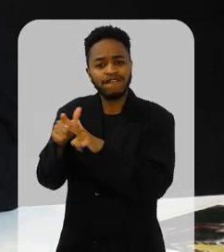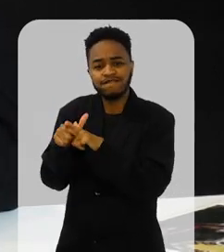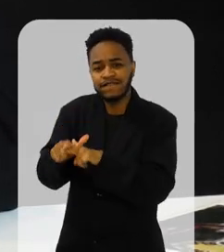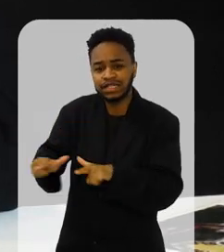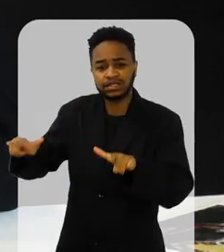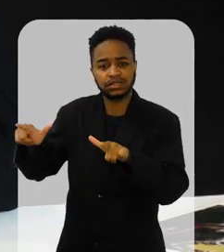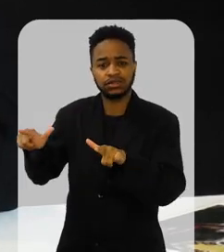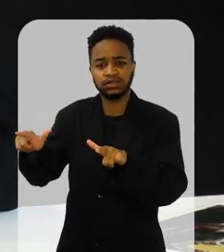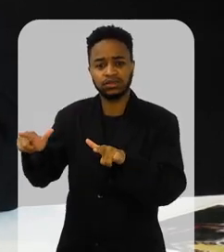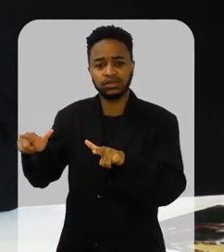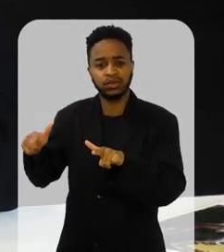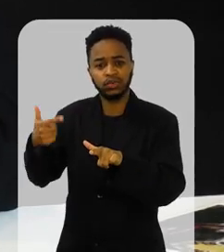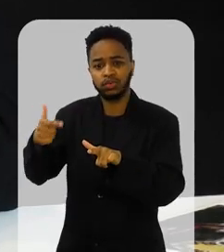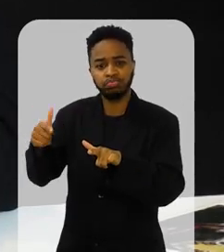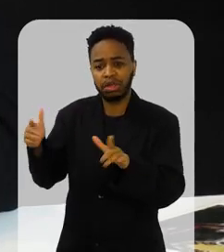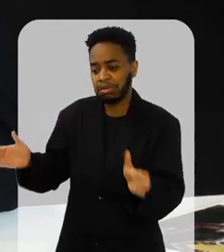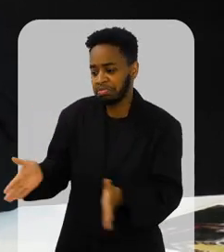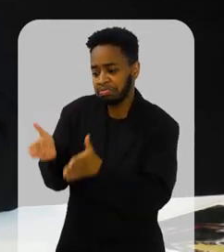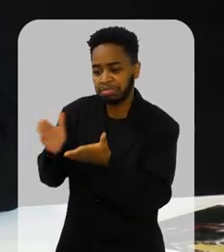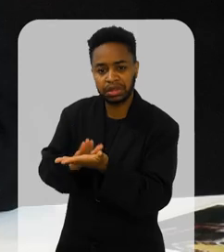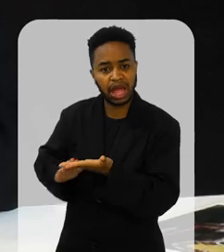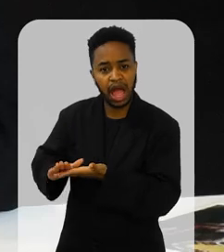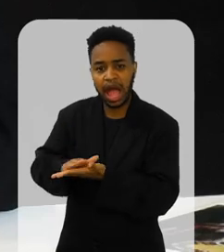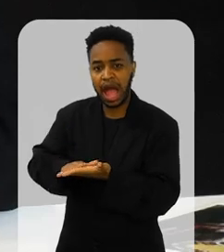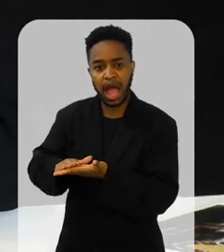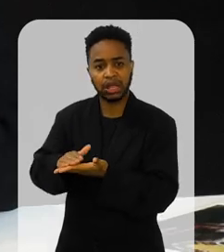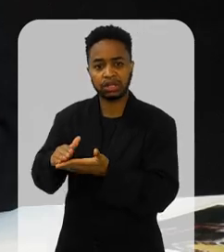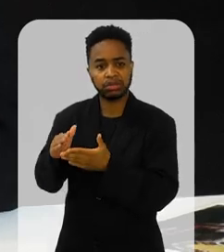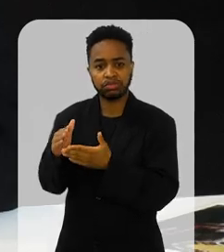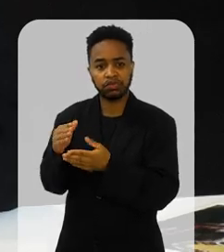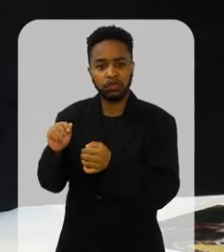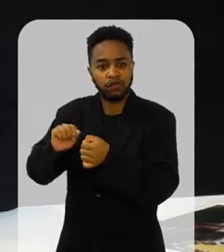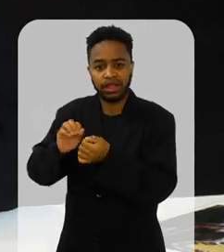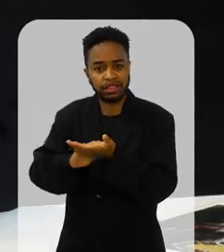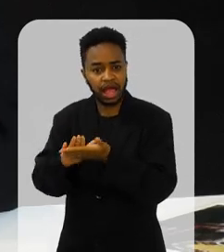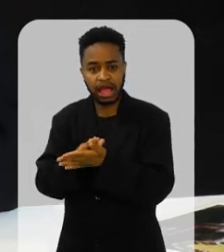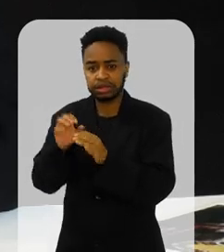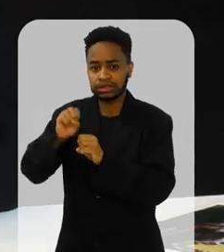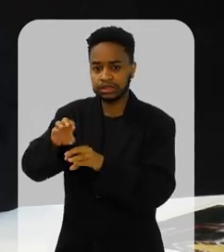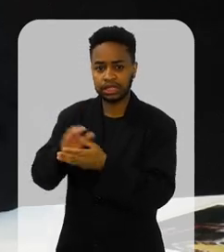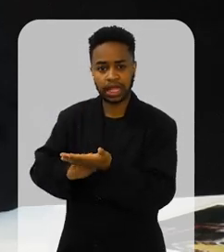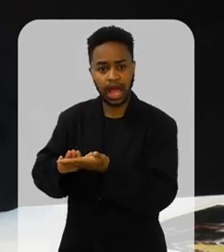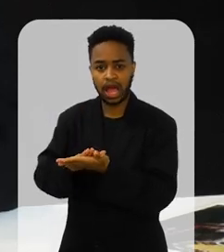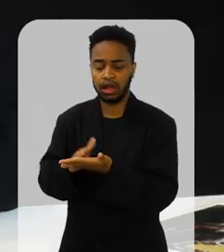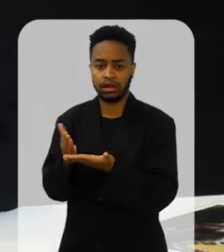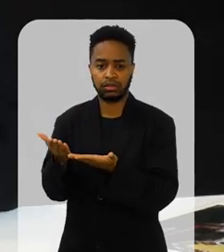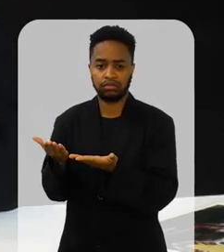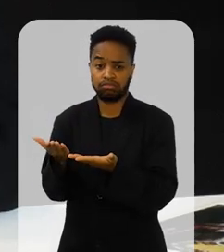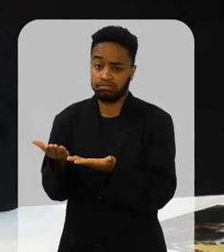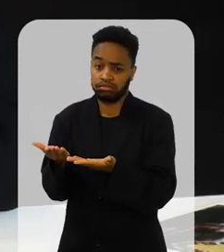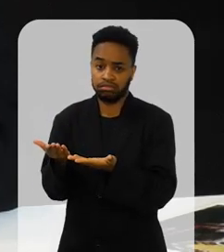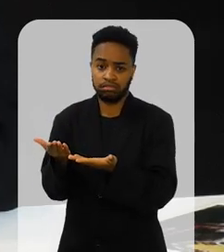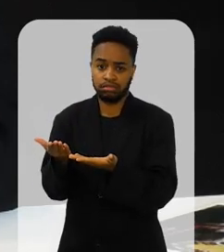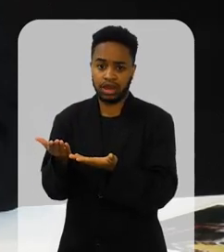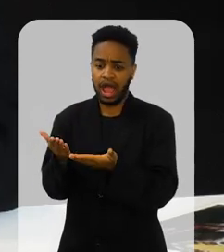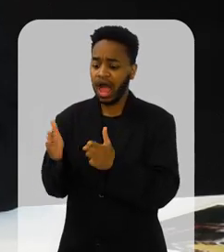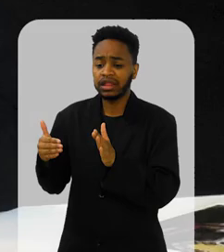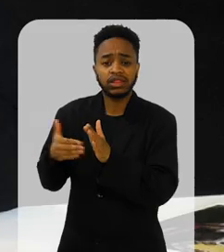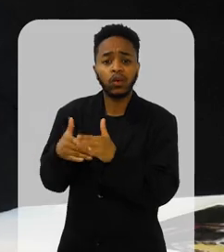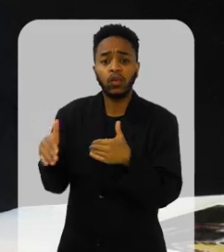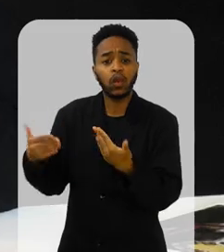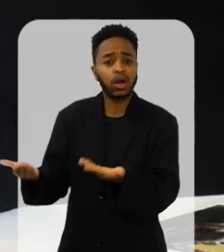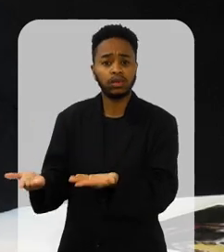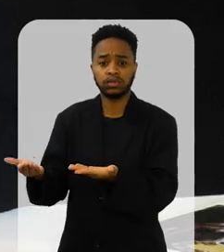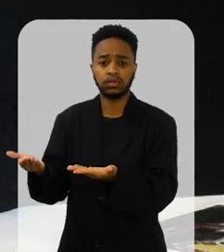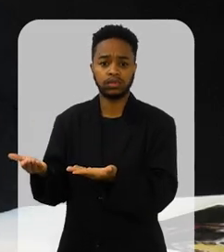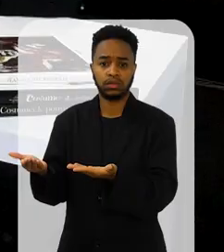vazio, que não promove nada, que não fomenta nada, que não ensina nada, né? Eu acho que até quando eles